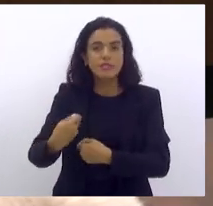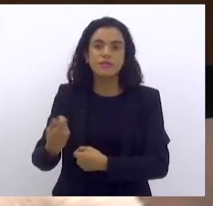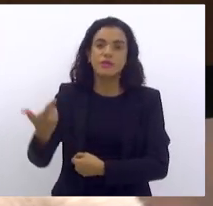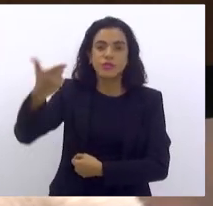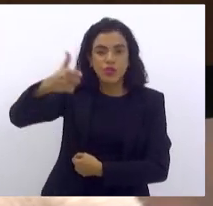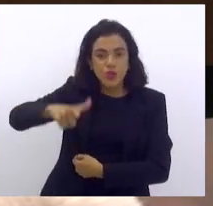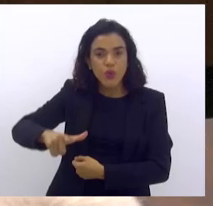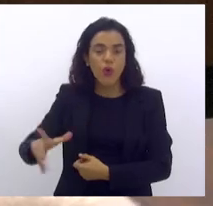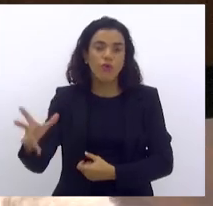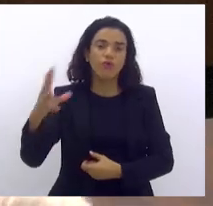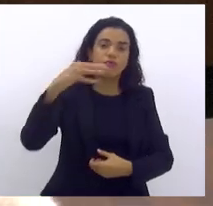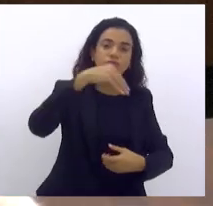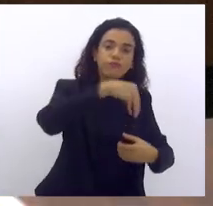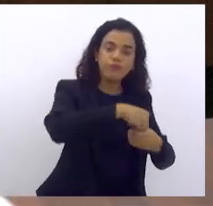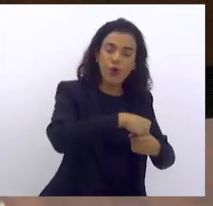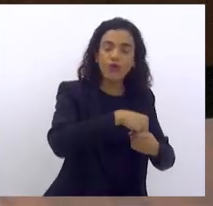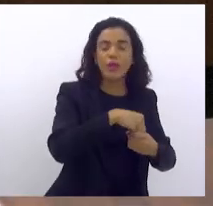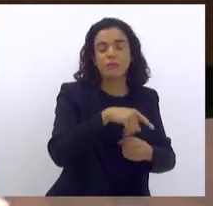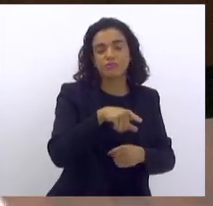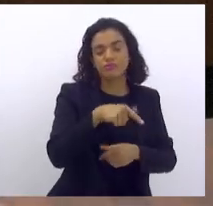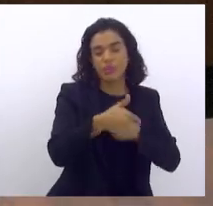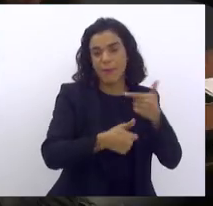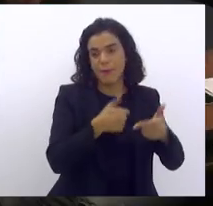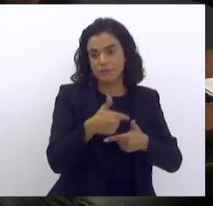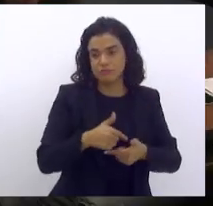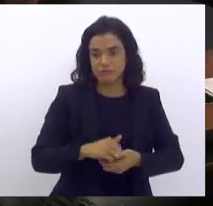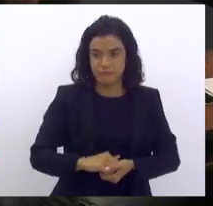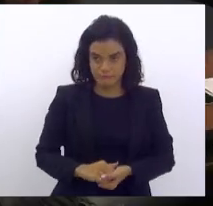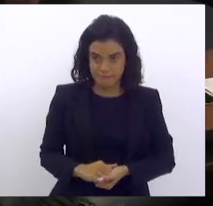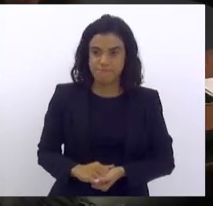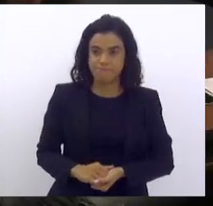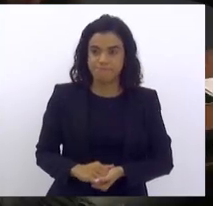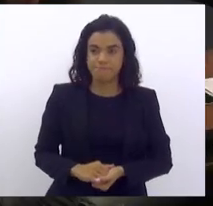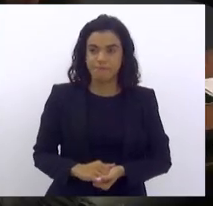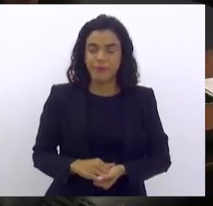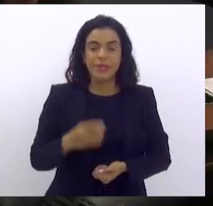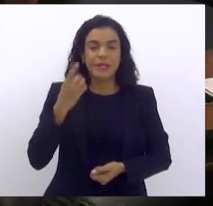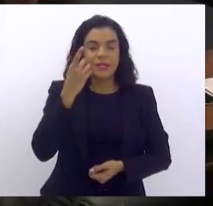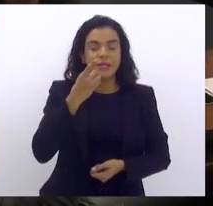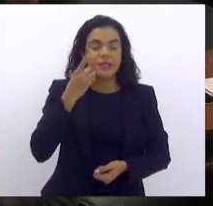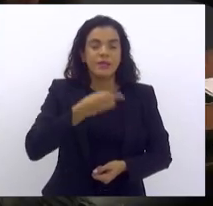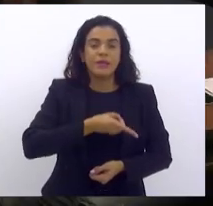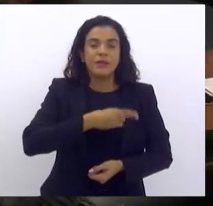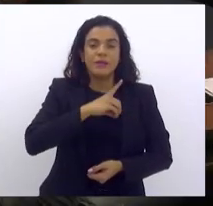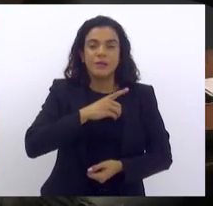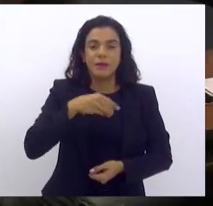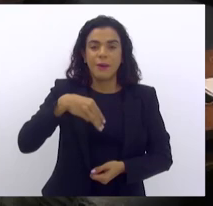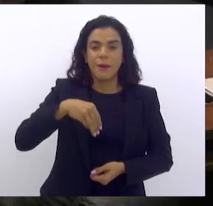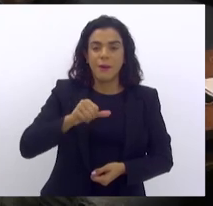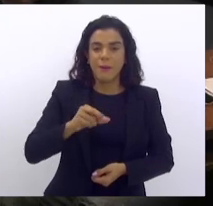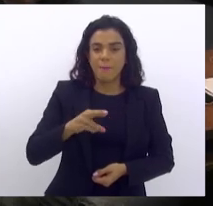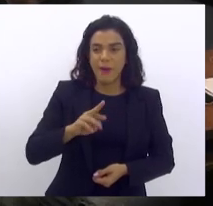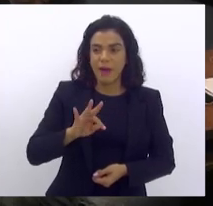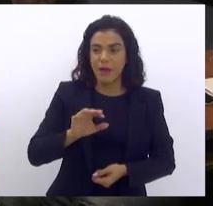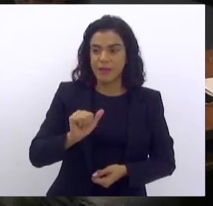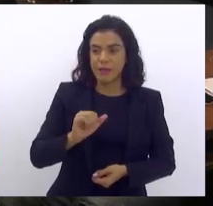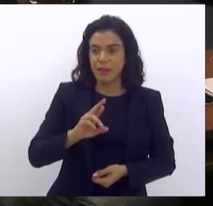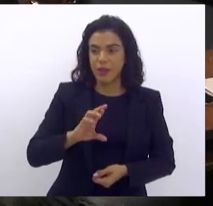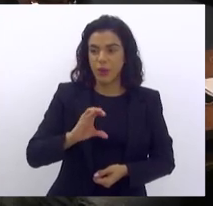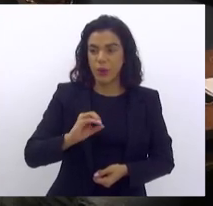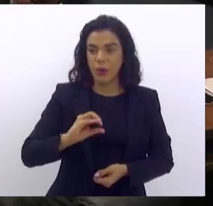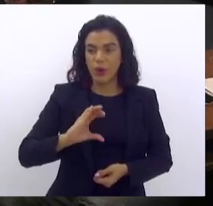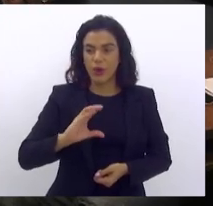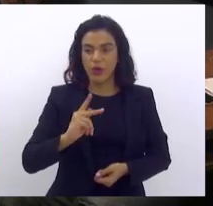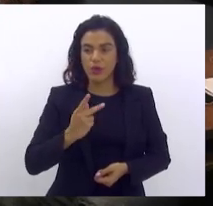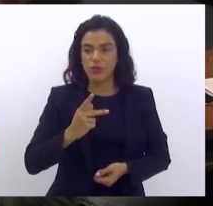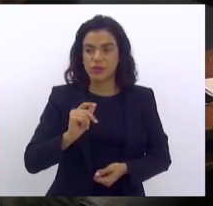às suas instituições. Obrigado, presidente. Obrigado. Nossa nobre deputada Marta Rocha. Presidente, em